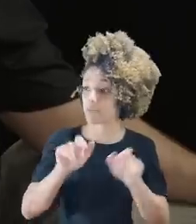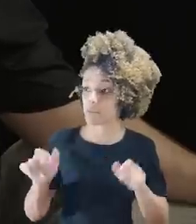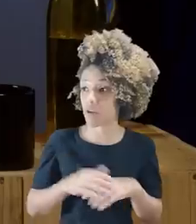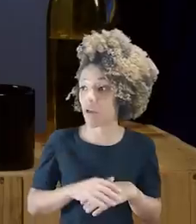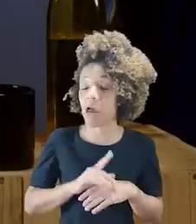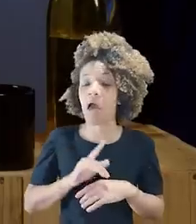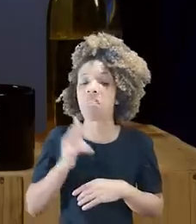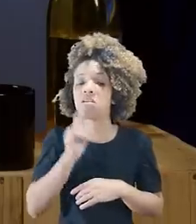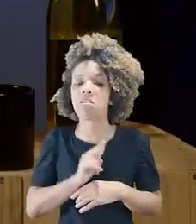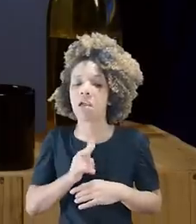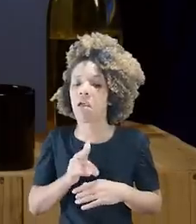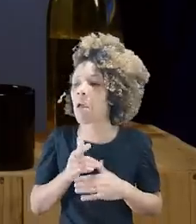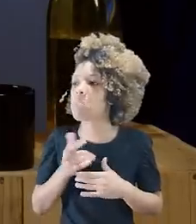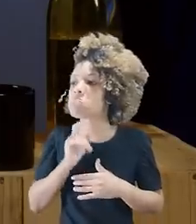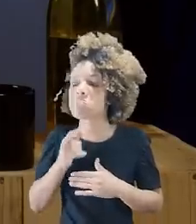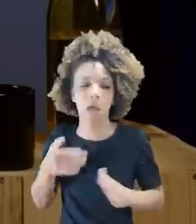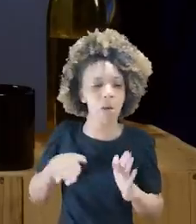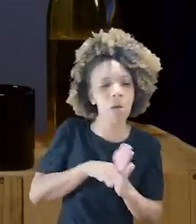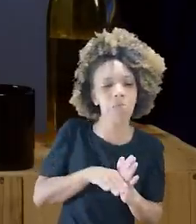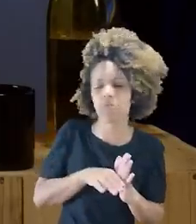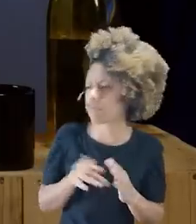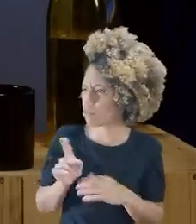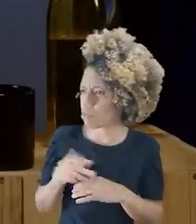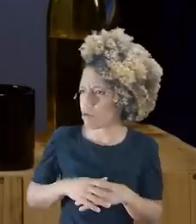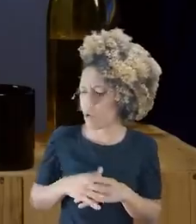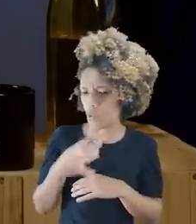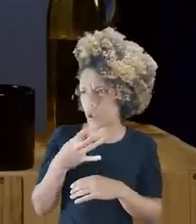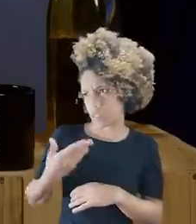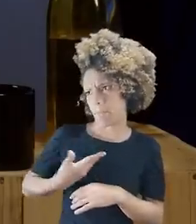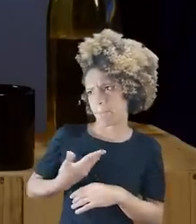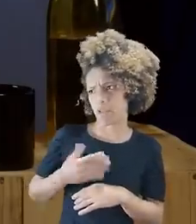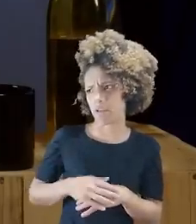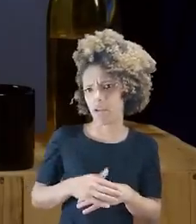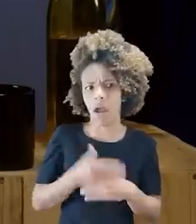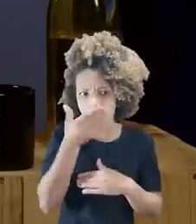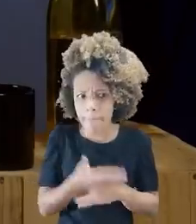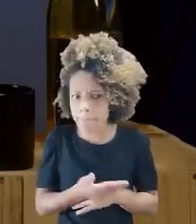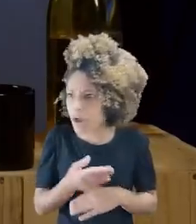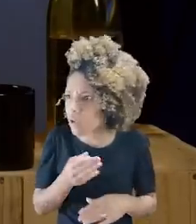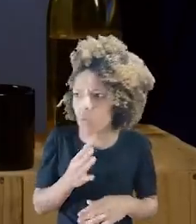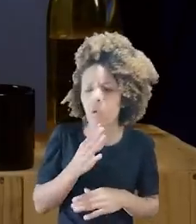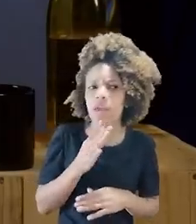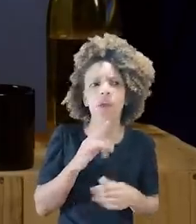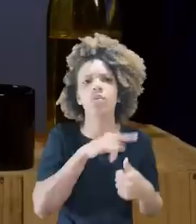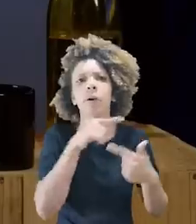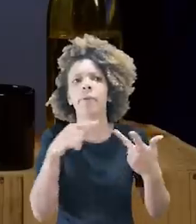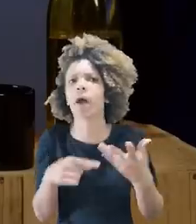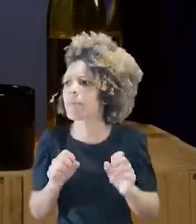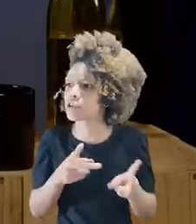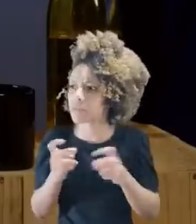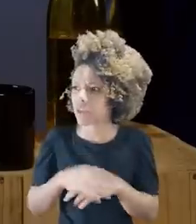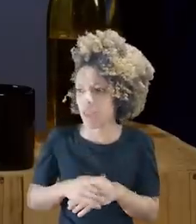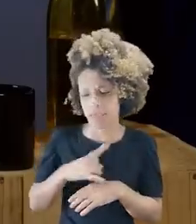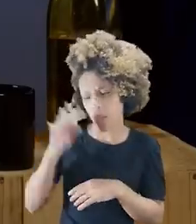é é porque é muito muito sou eu né então é assim eu sempre acredito que a pessoa que tem ela tem a depressão ela depressão